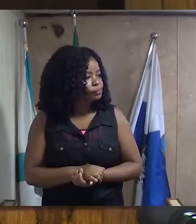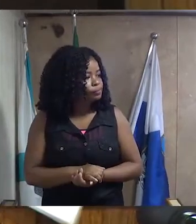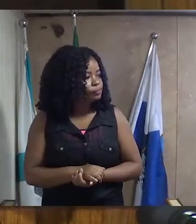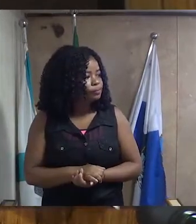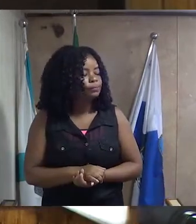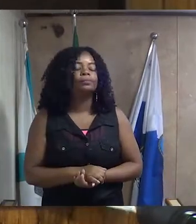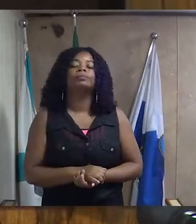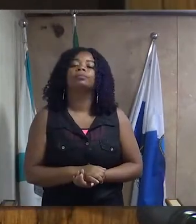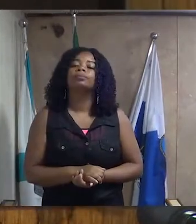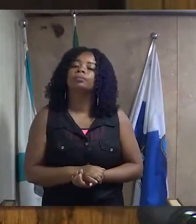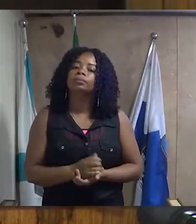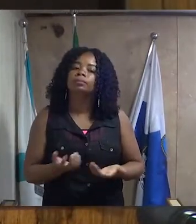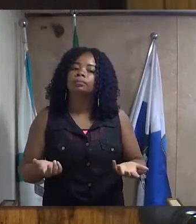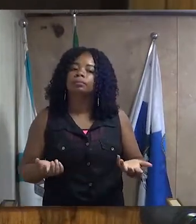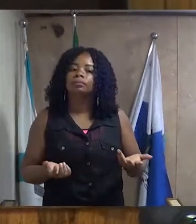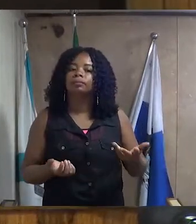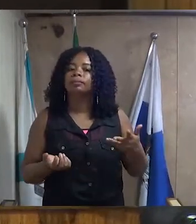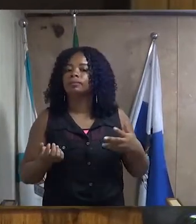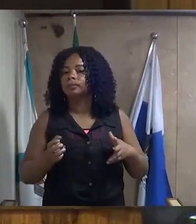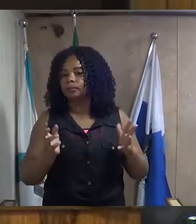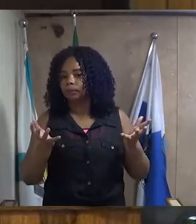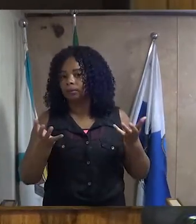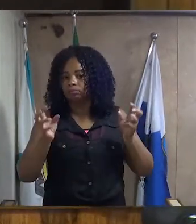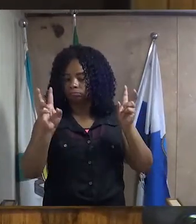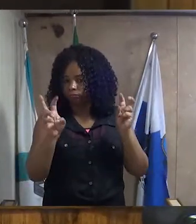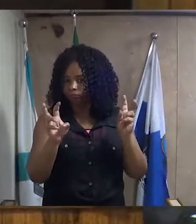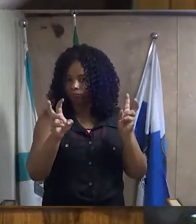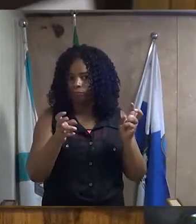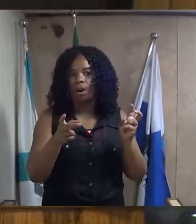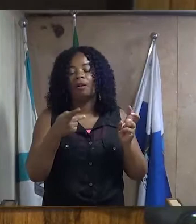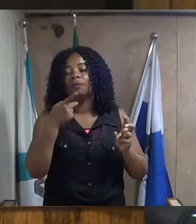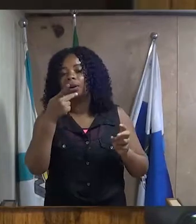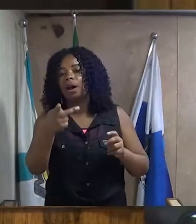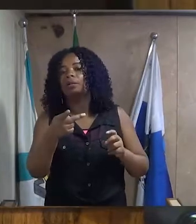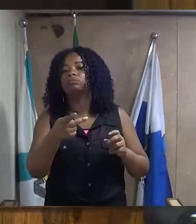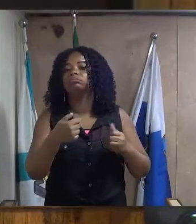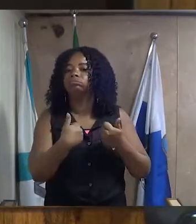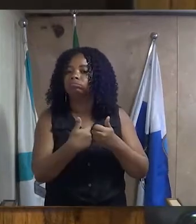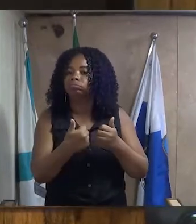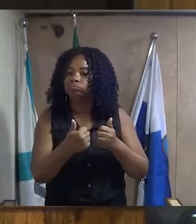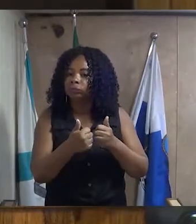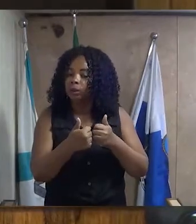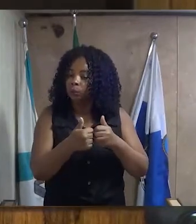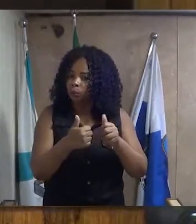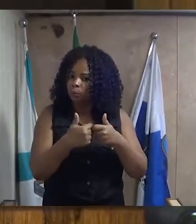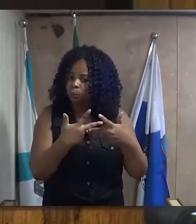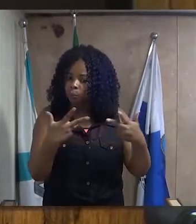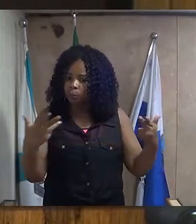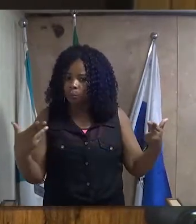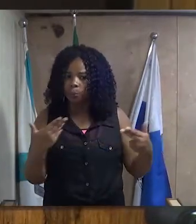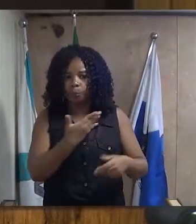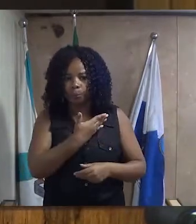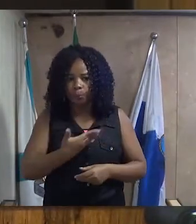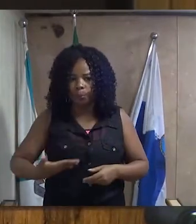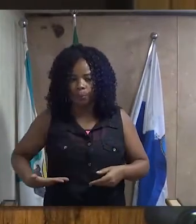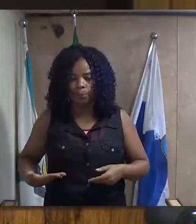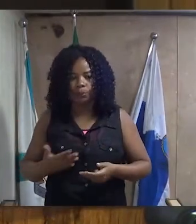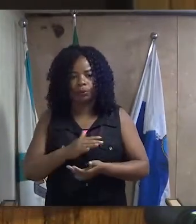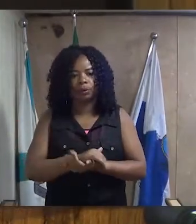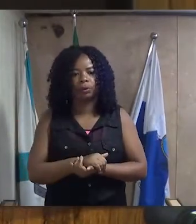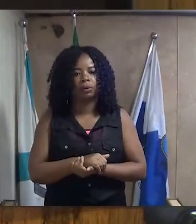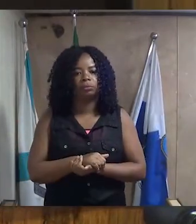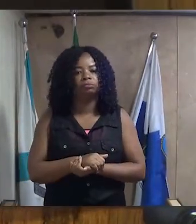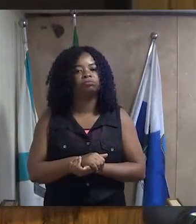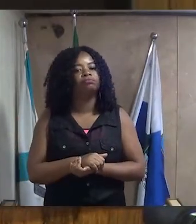e falar também, presidente, do transporte público, doutor Maurício.